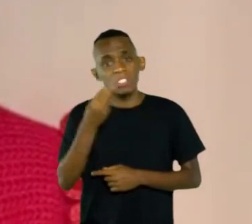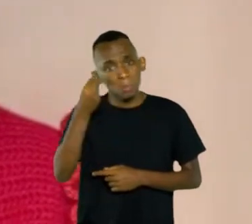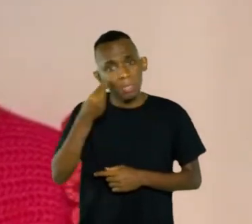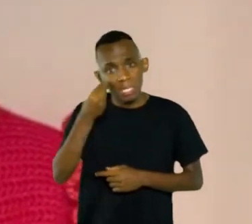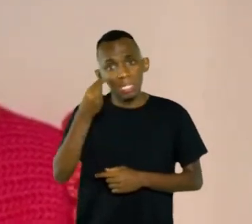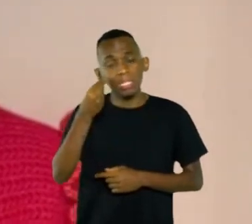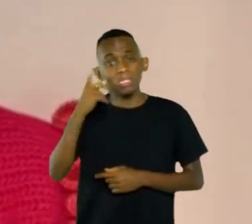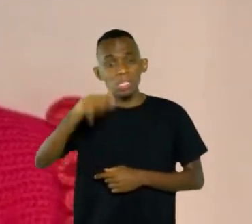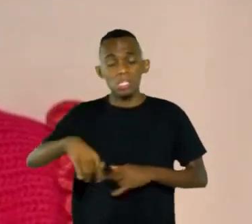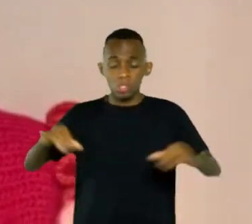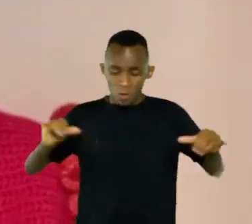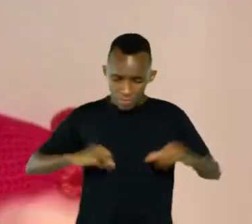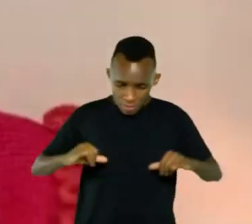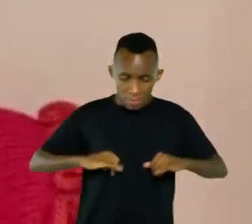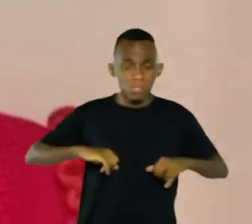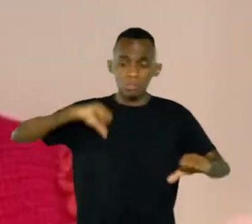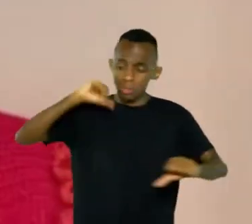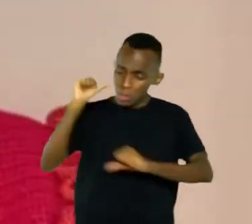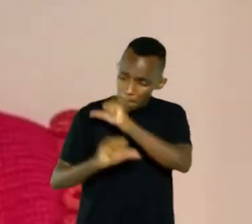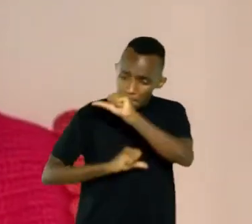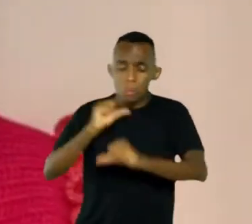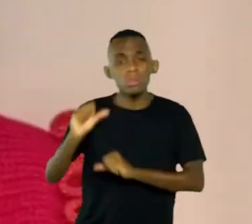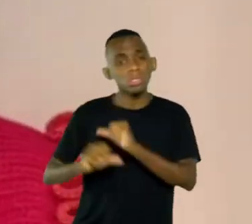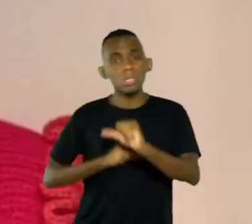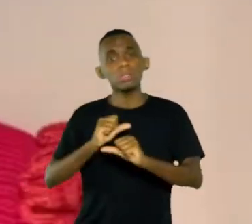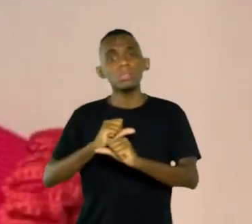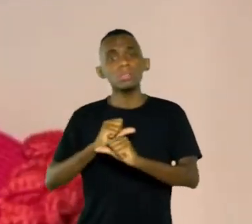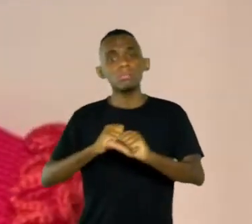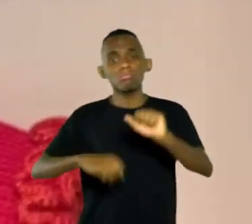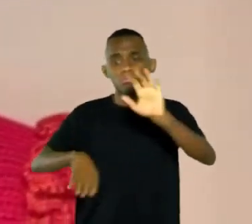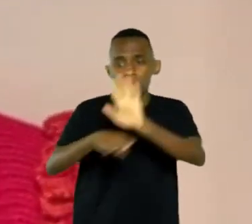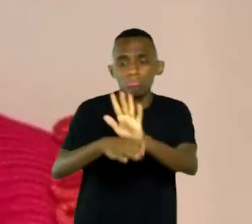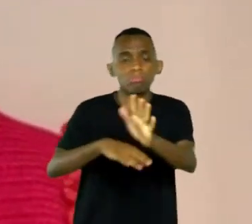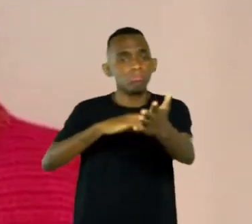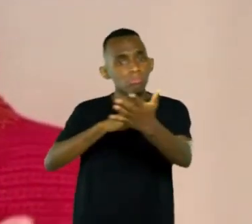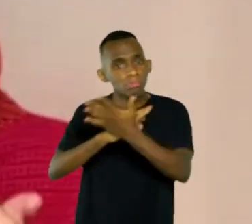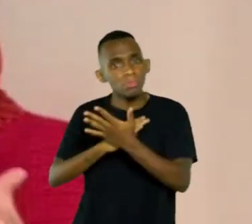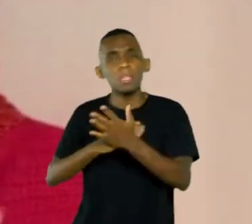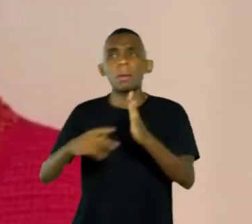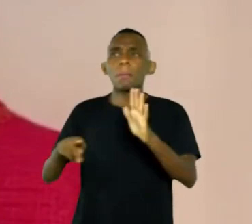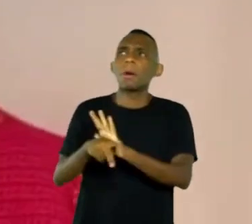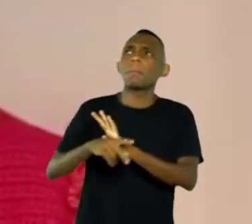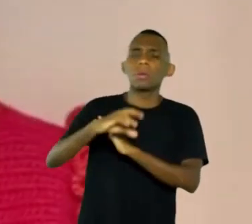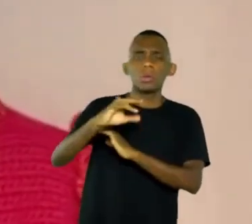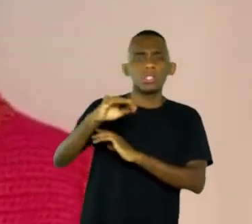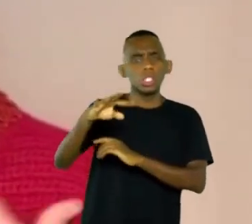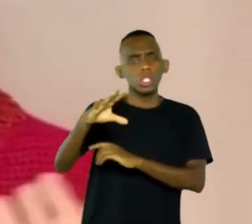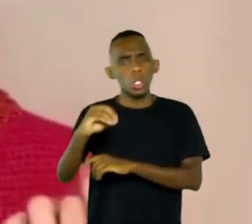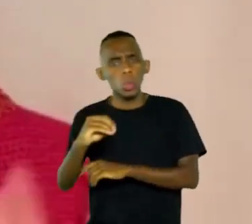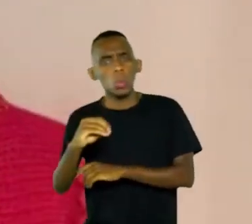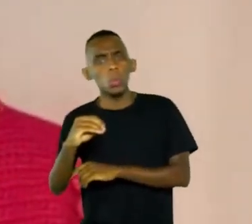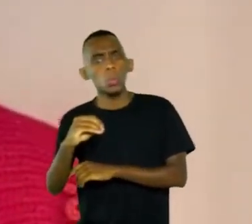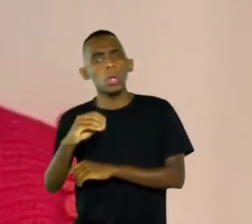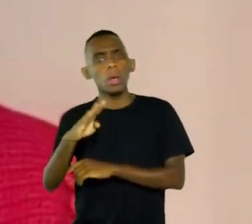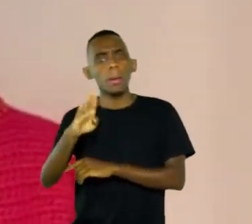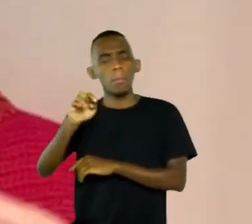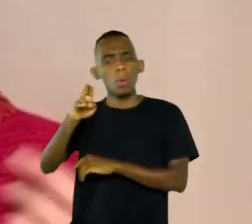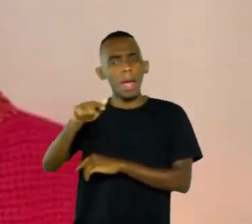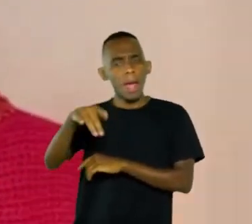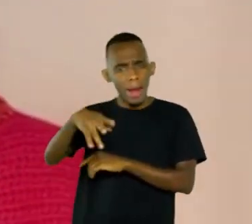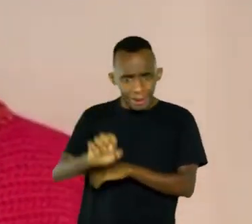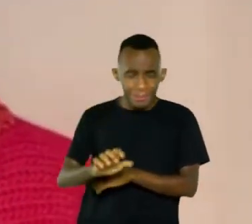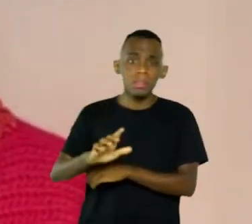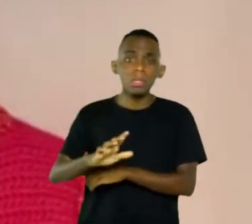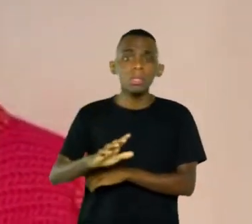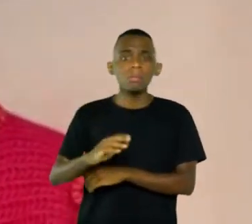ela é reciclável, a minha dor se presta ao outro, né? A dor do Chico Buarque se presta a mim num momento triste ou num momento